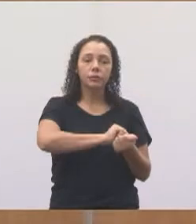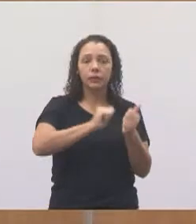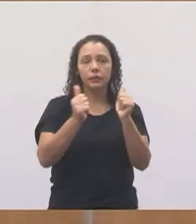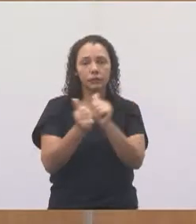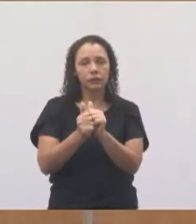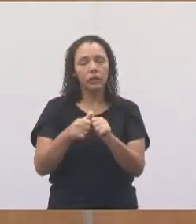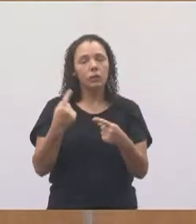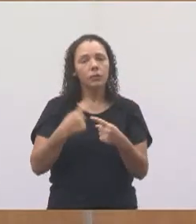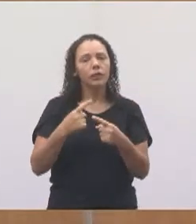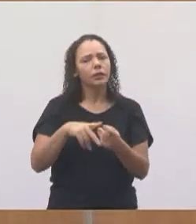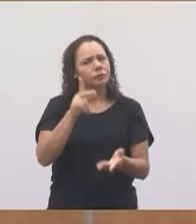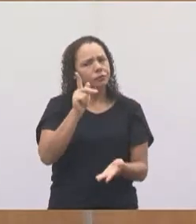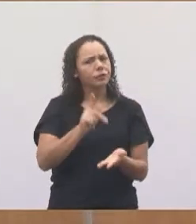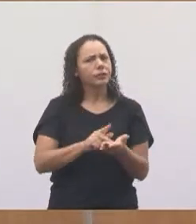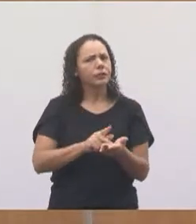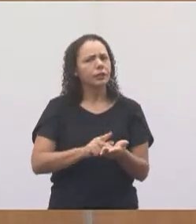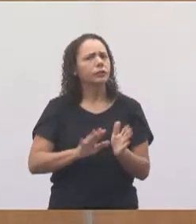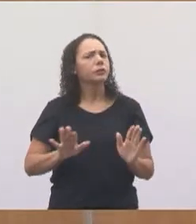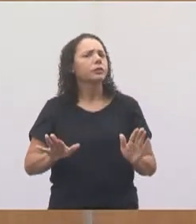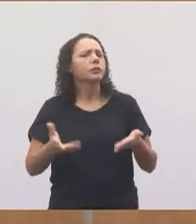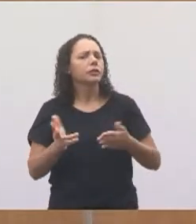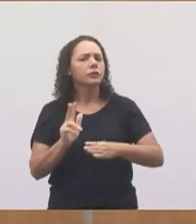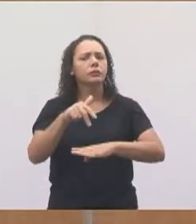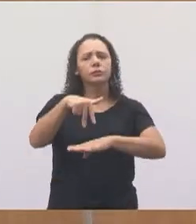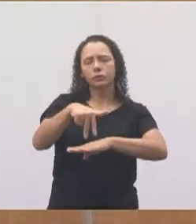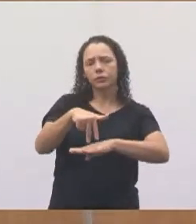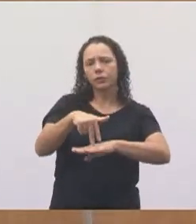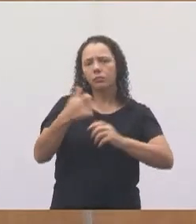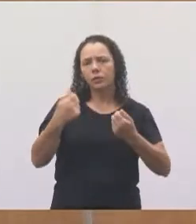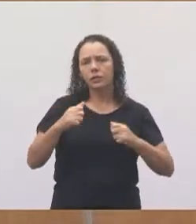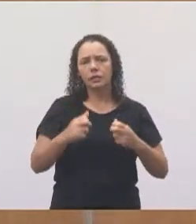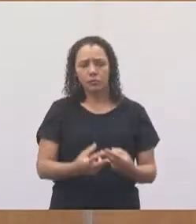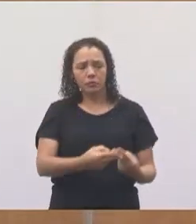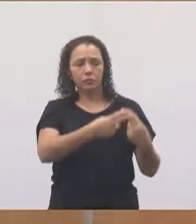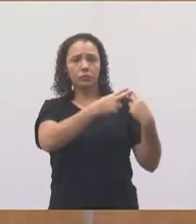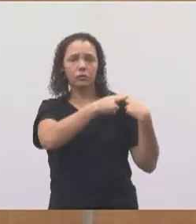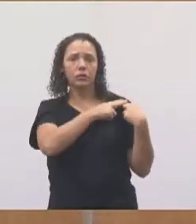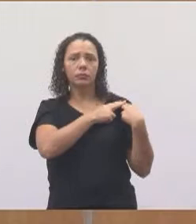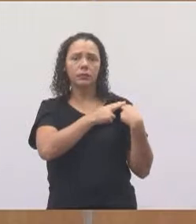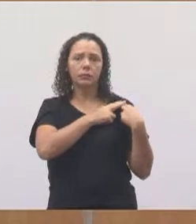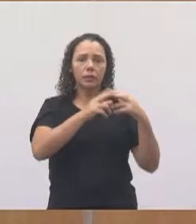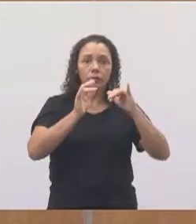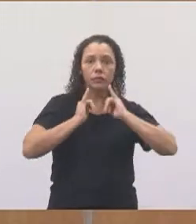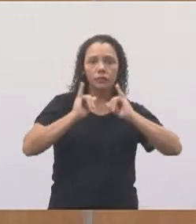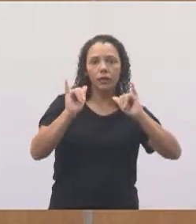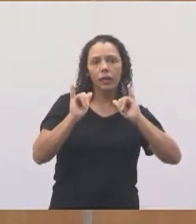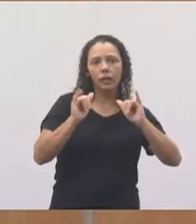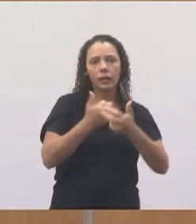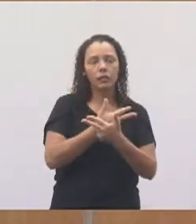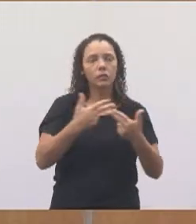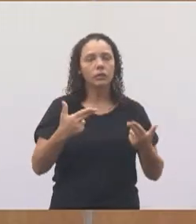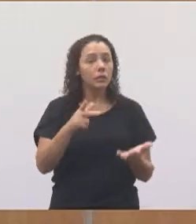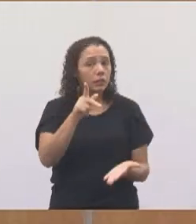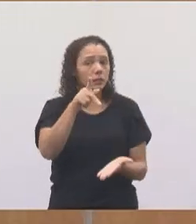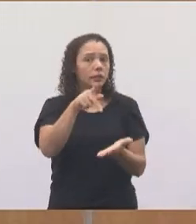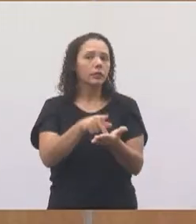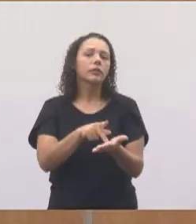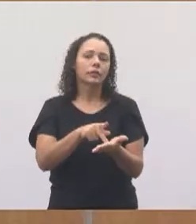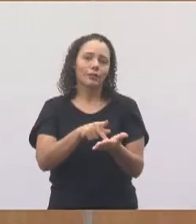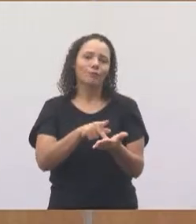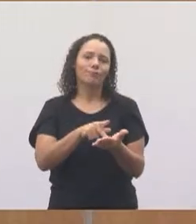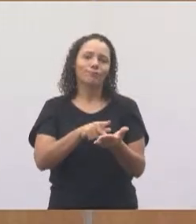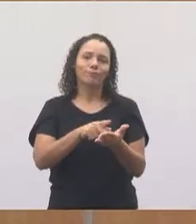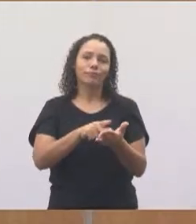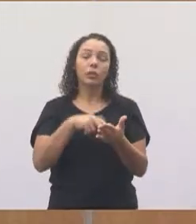de fato, quando subir nessa tribuna, ter a responsabilidade de sempre falar a verdade, e o nosso instituto, de fato, está